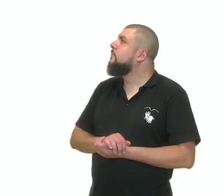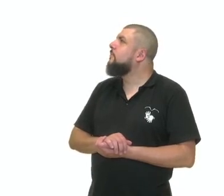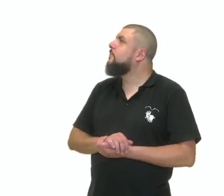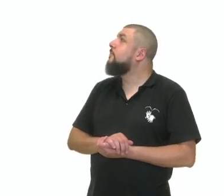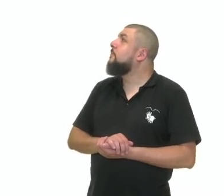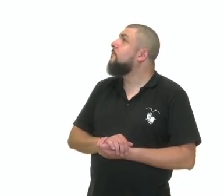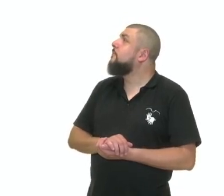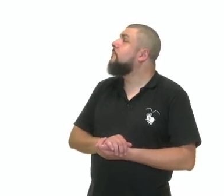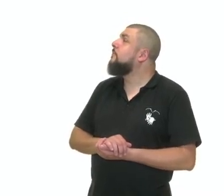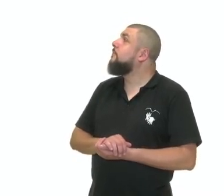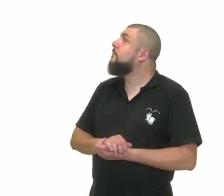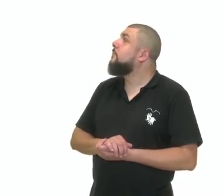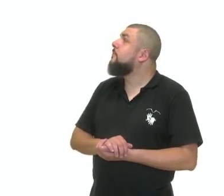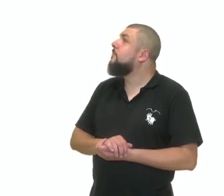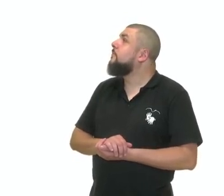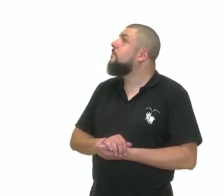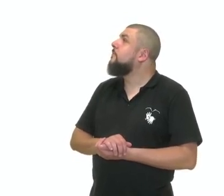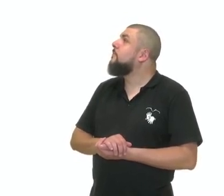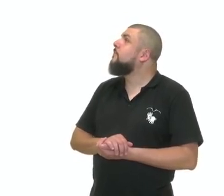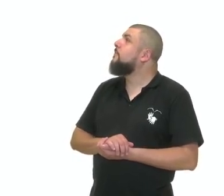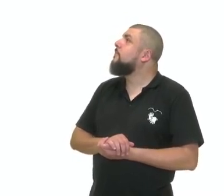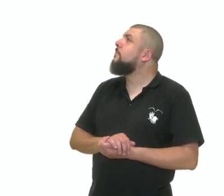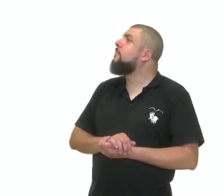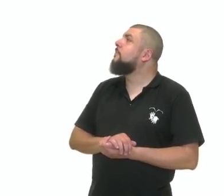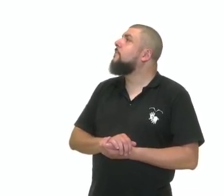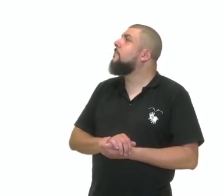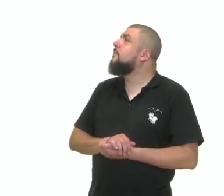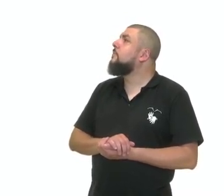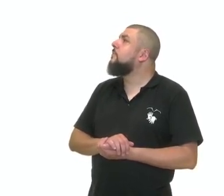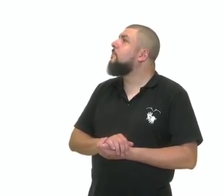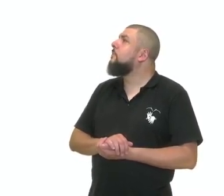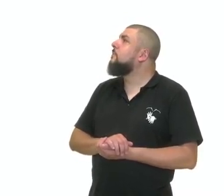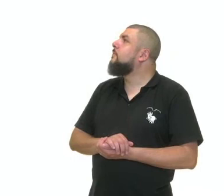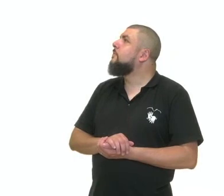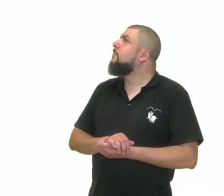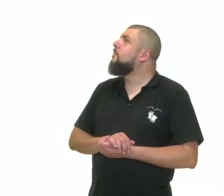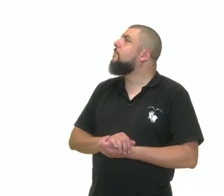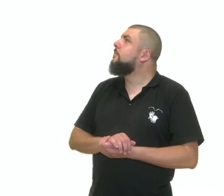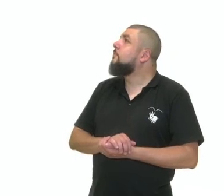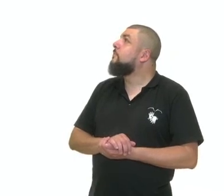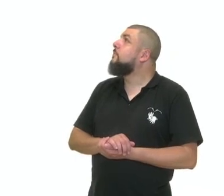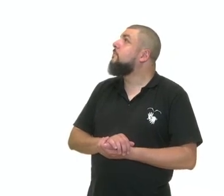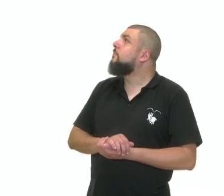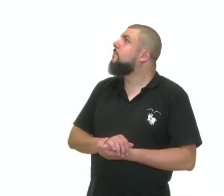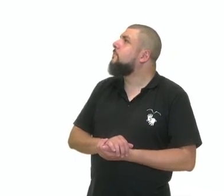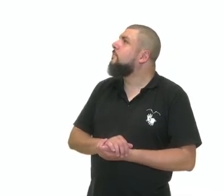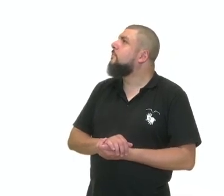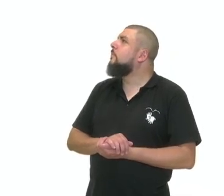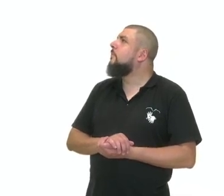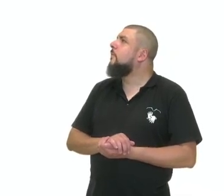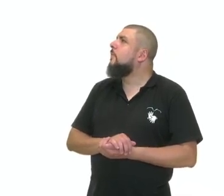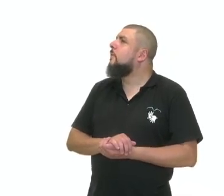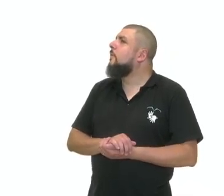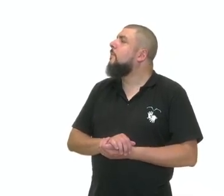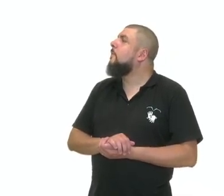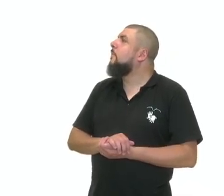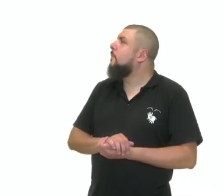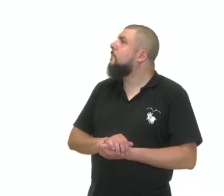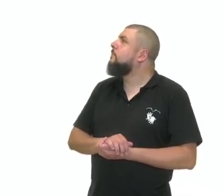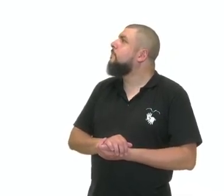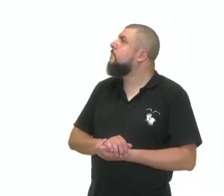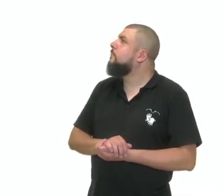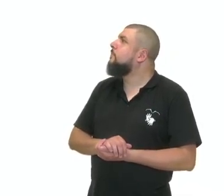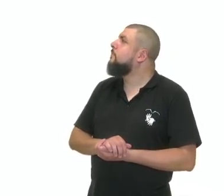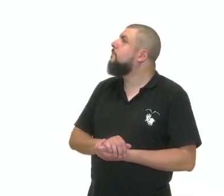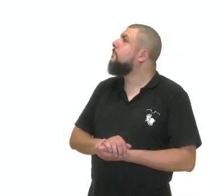sensações. Exemplo, estou na praia e sinto a brisa do mar, que é fresca, tem uma sensação, certo? Porém, também